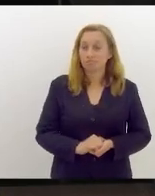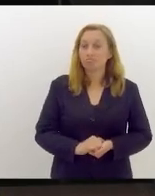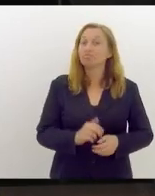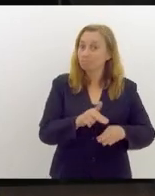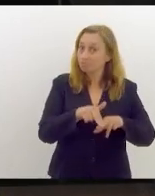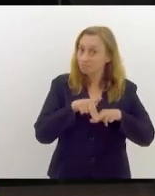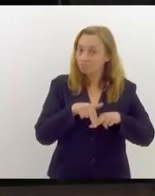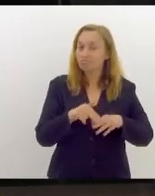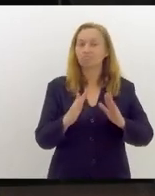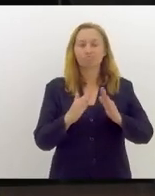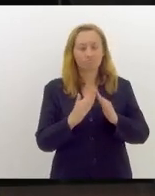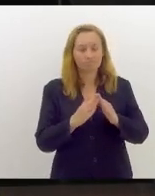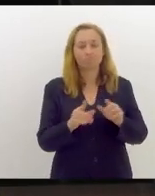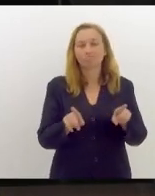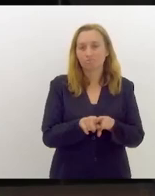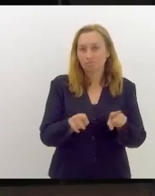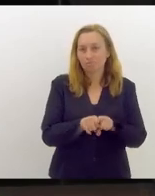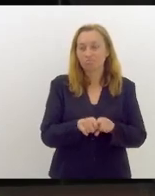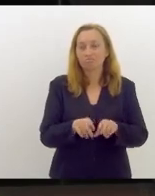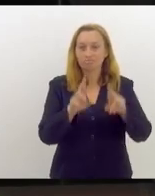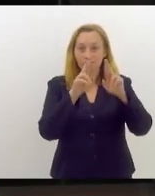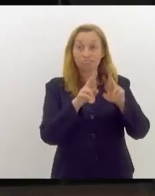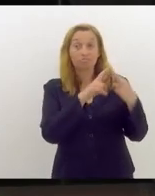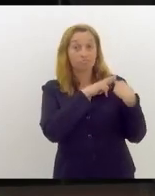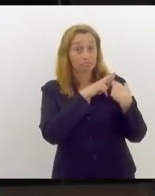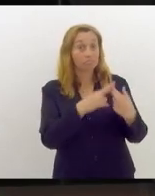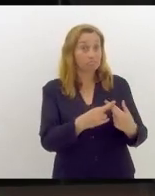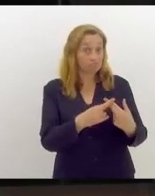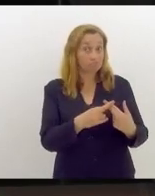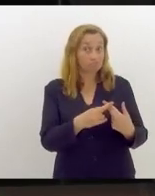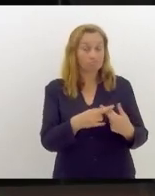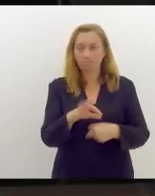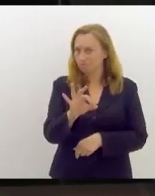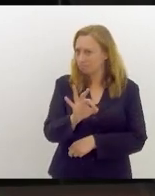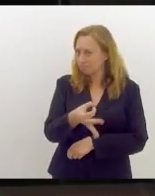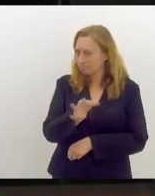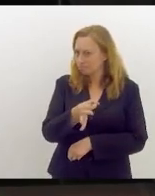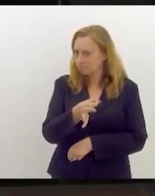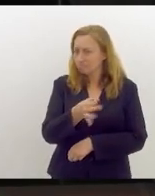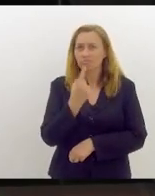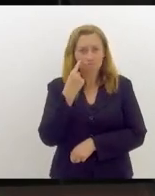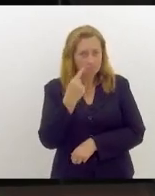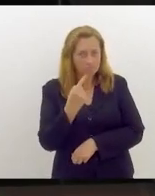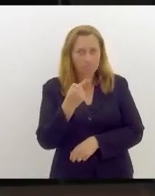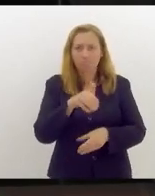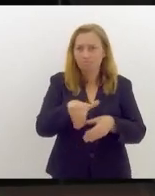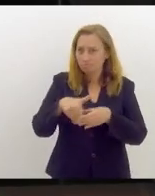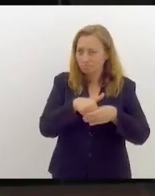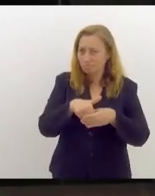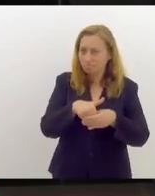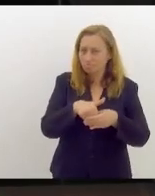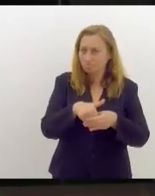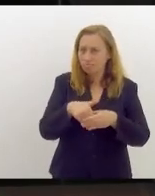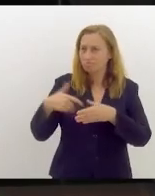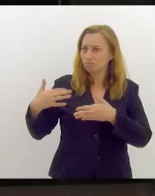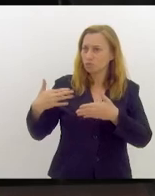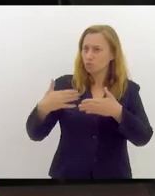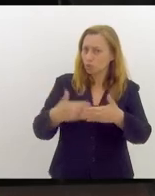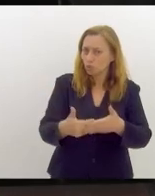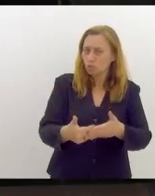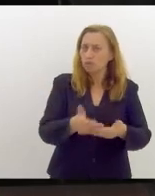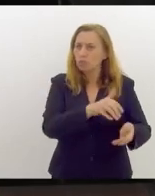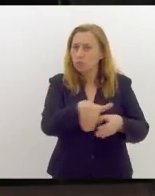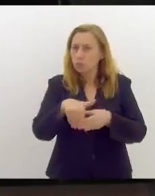é por isso que essa casa também tem que ter responsabilidade obviamente a gente viu que as eleições estão correr transcorreram